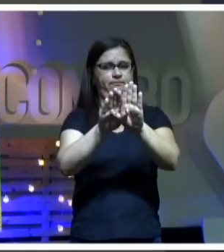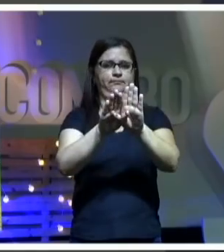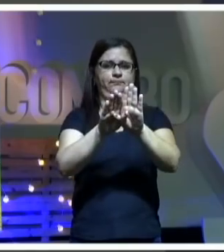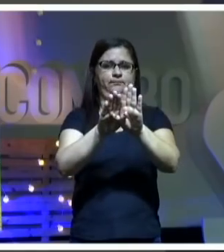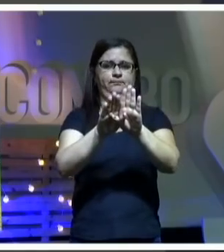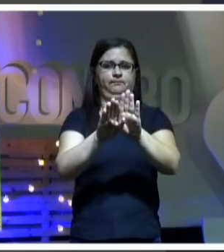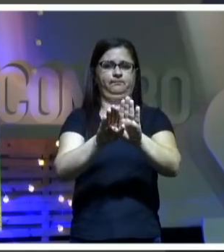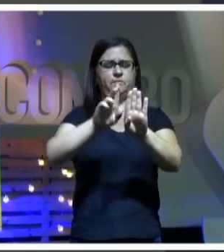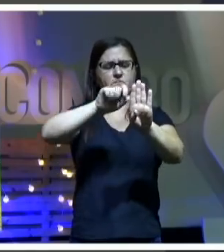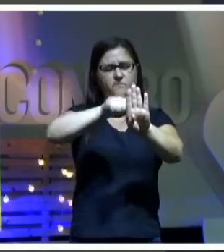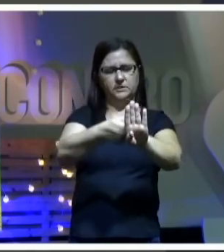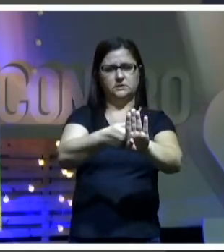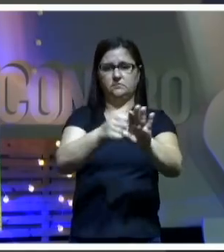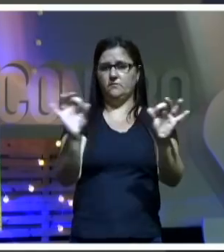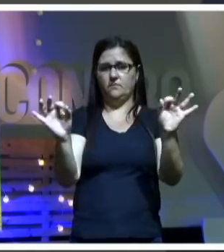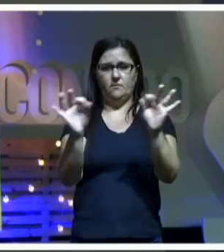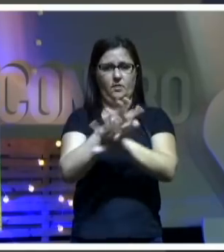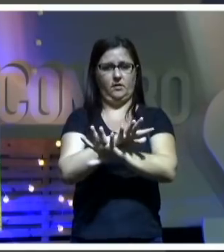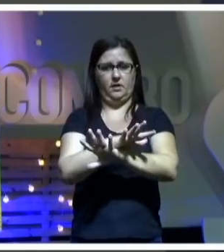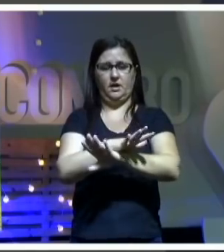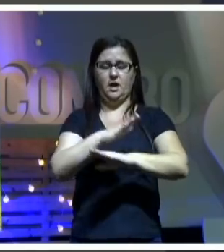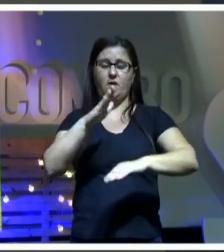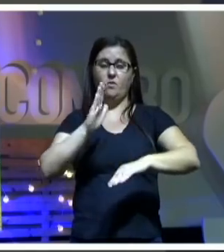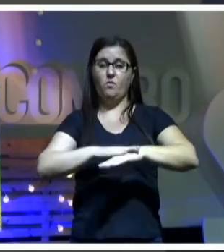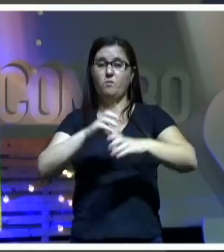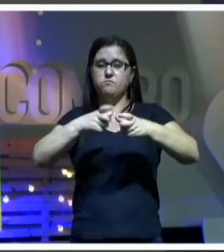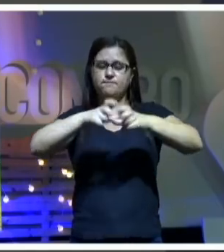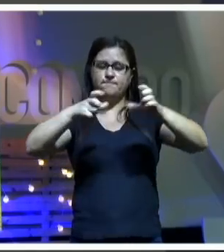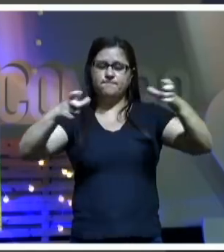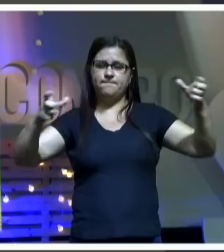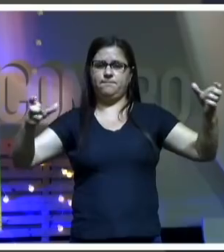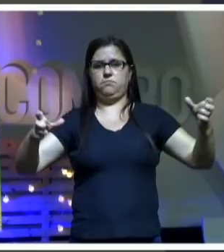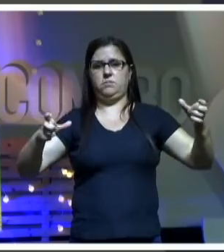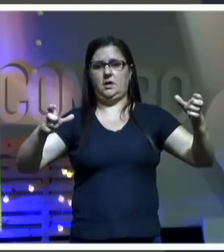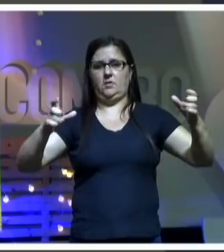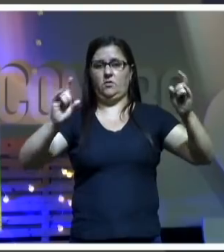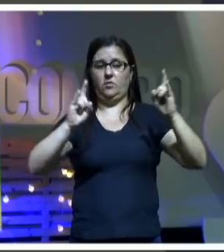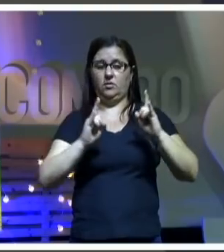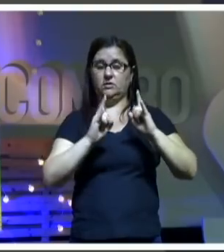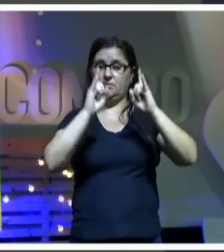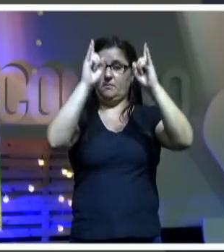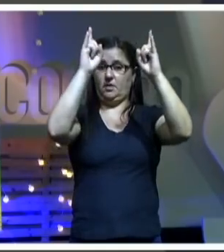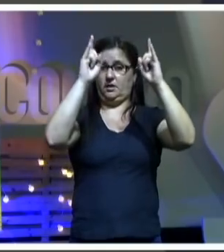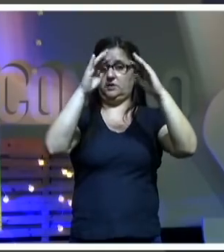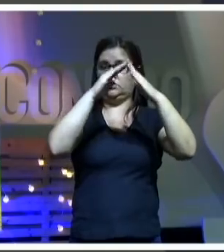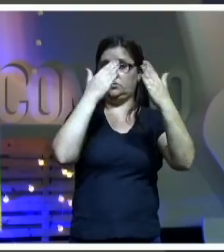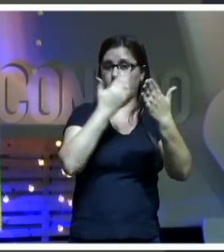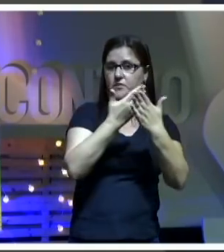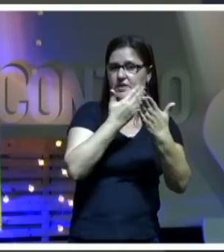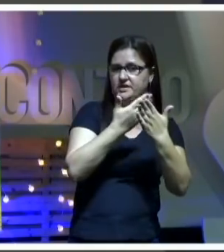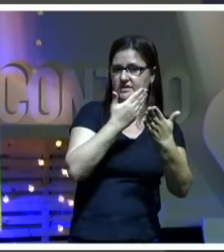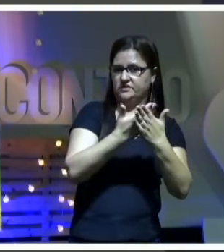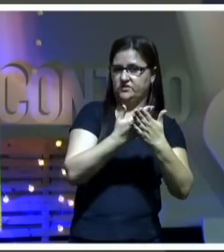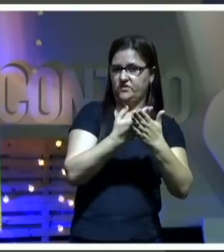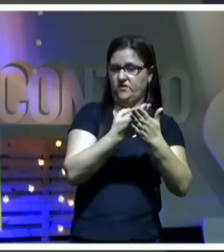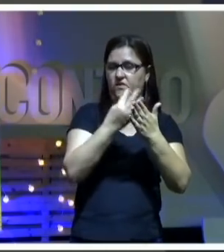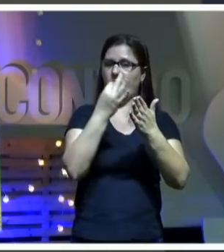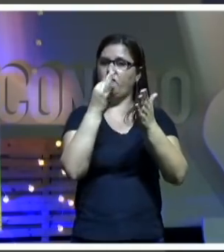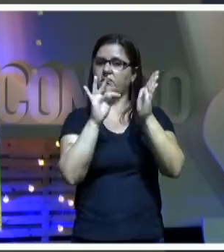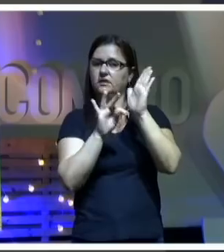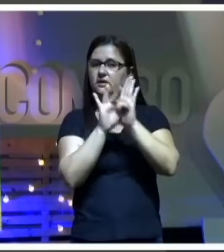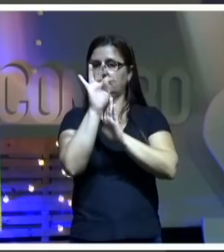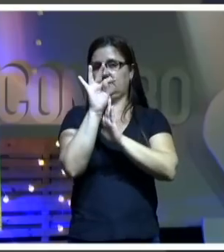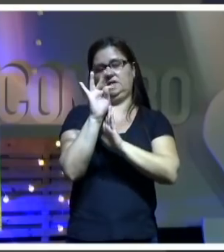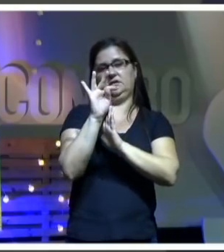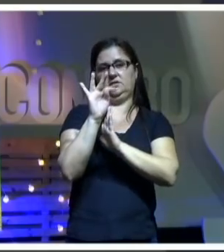considerável o maior seminário teológico internacional nos estados unidos ele só é menor do que o seminário teológico